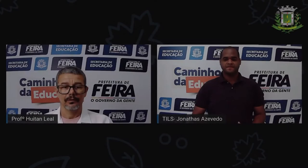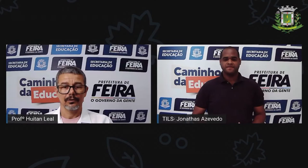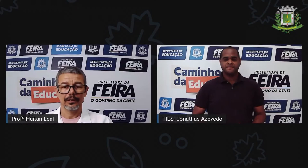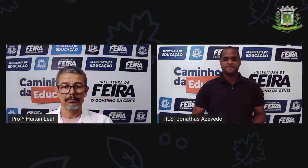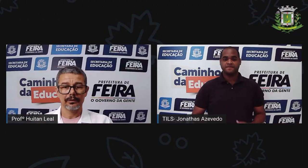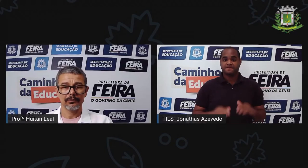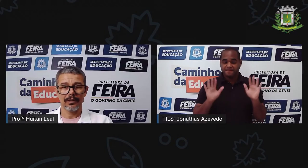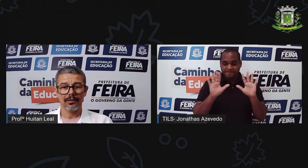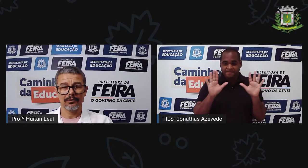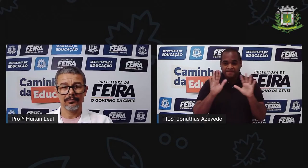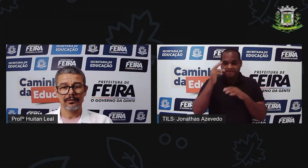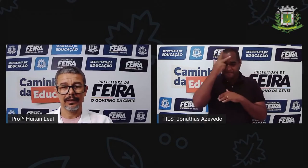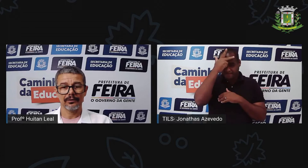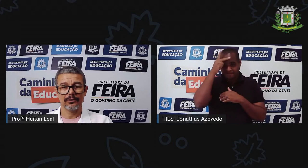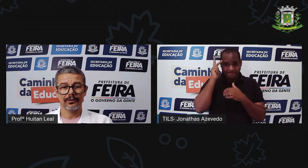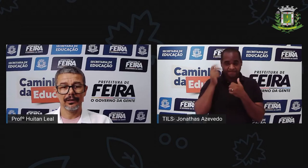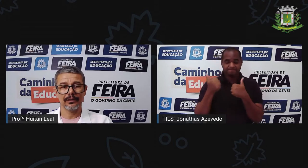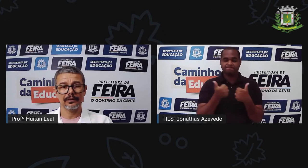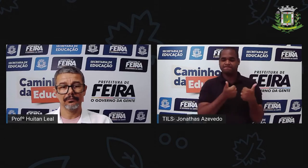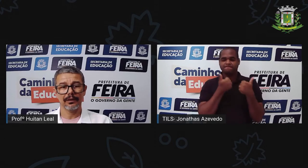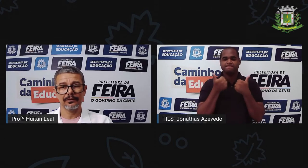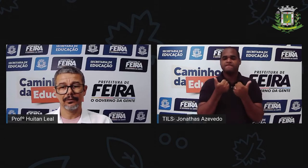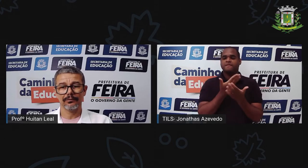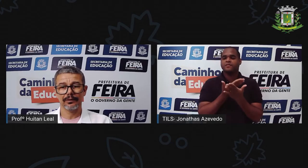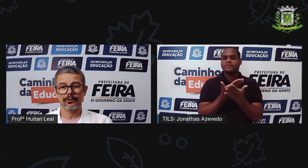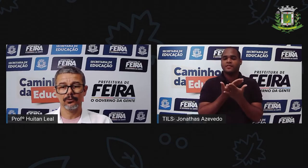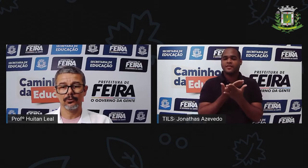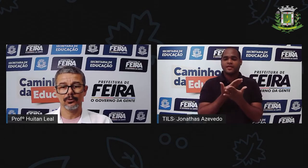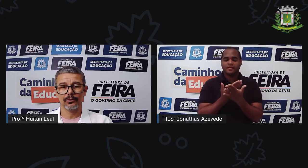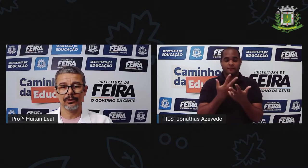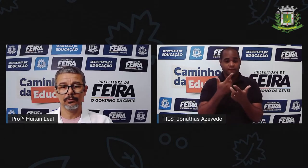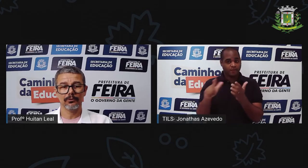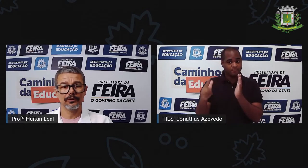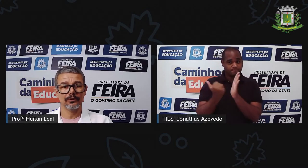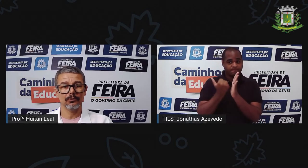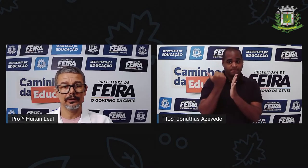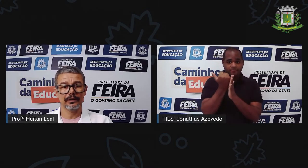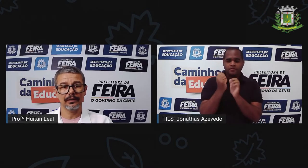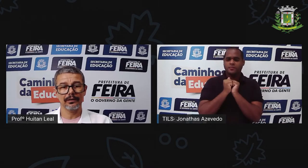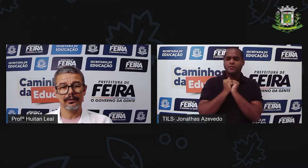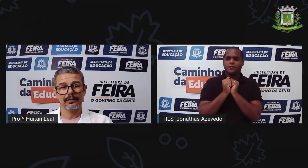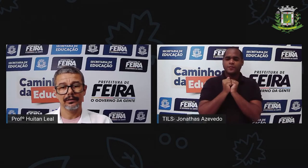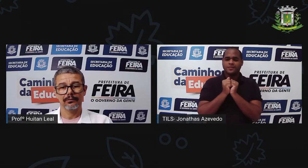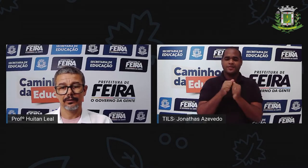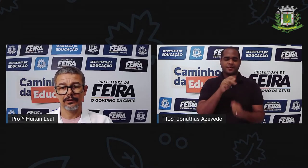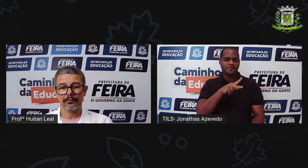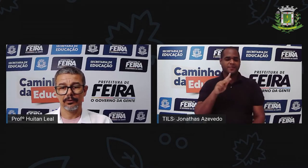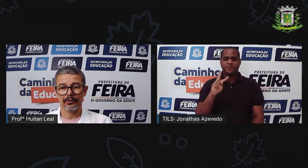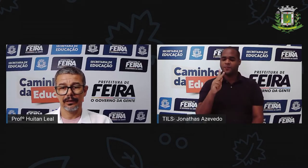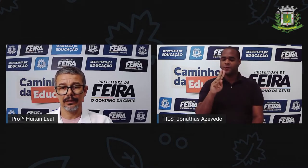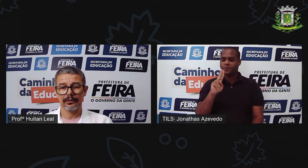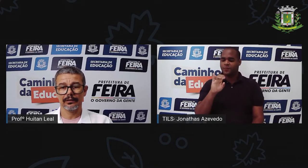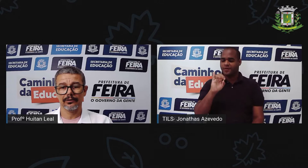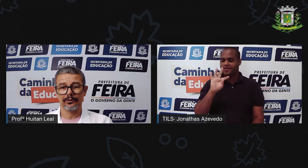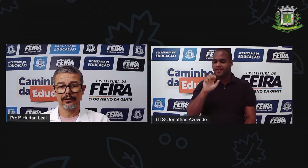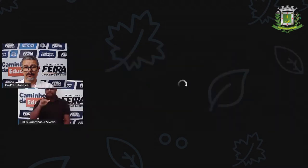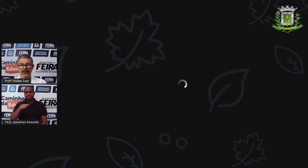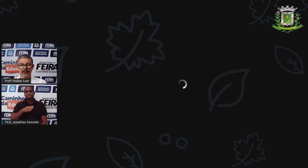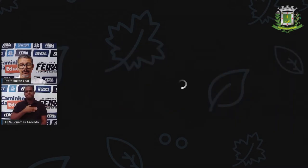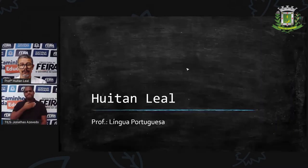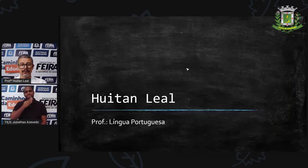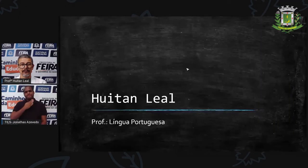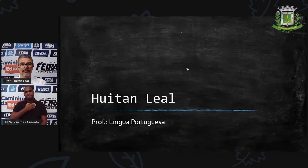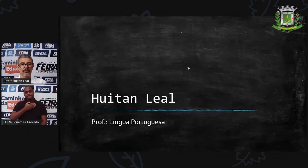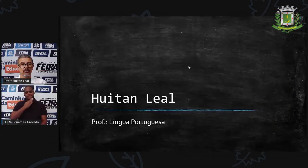Olá, pessoal, caros estudantes, mais uma vez juntos, eu, professor Itam, vocês já me conhecem das nossas